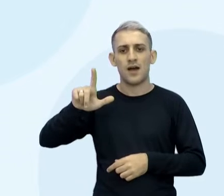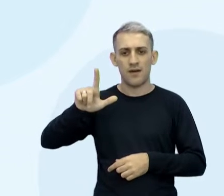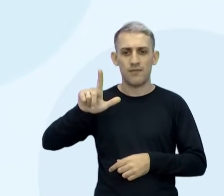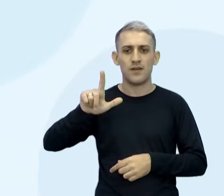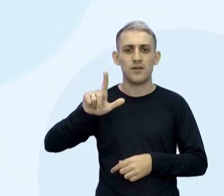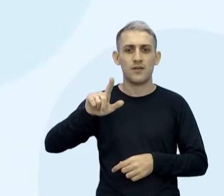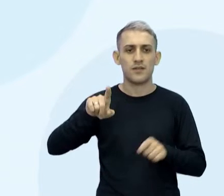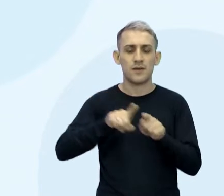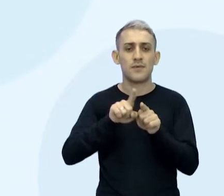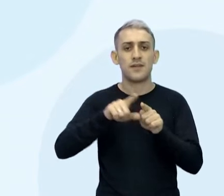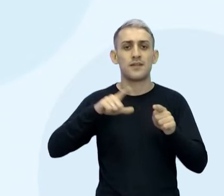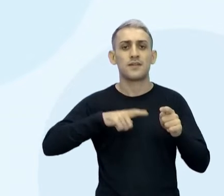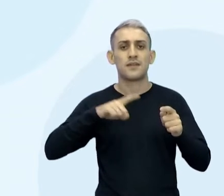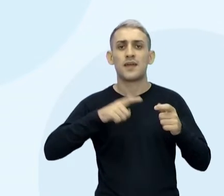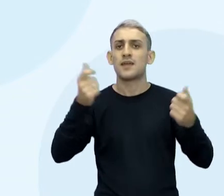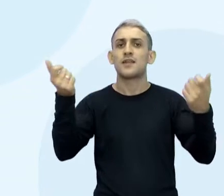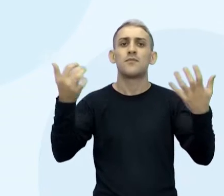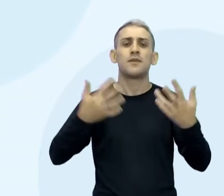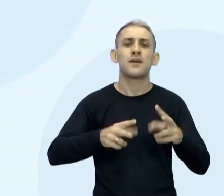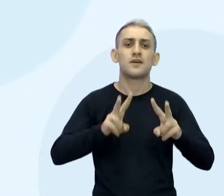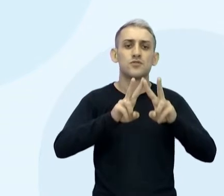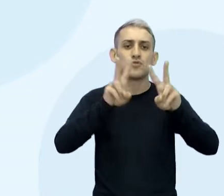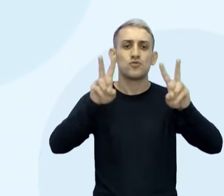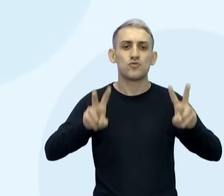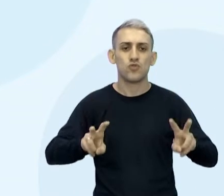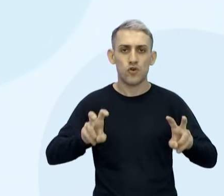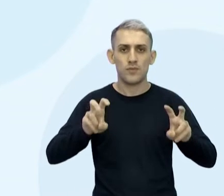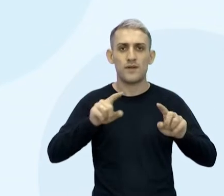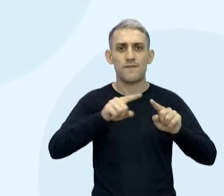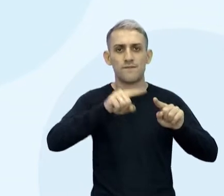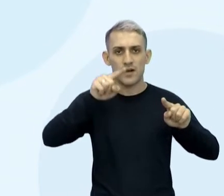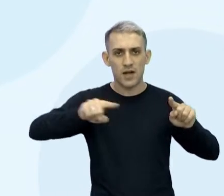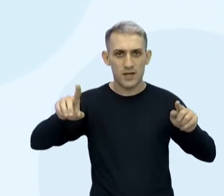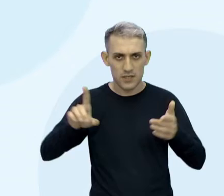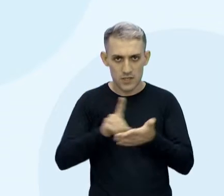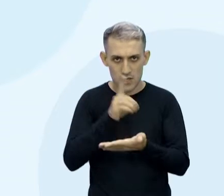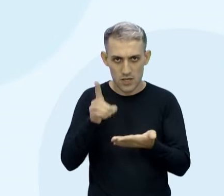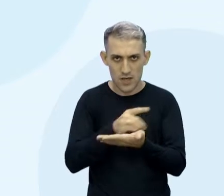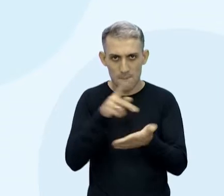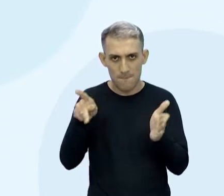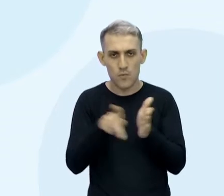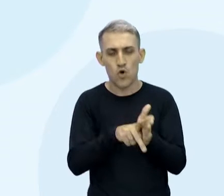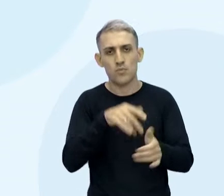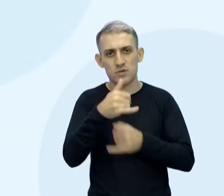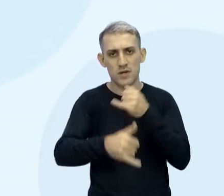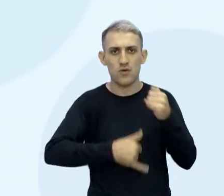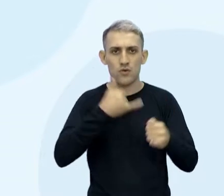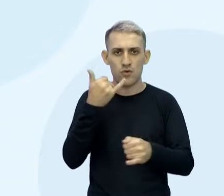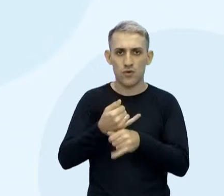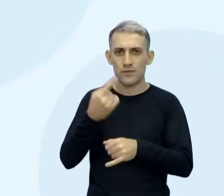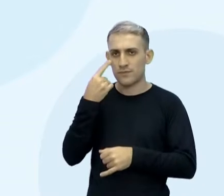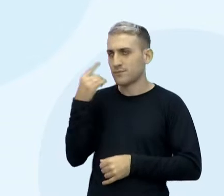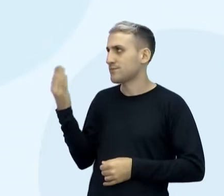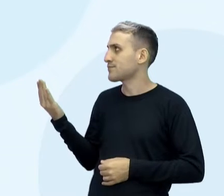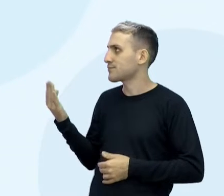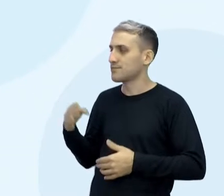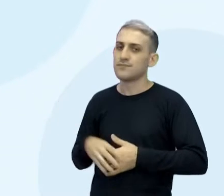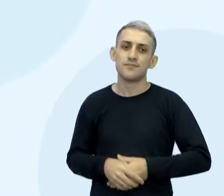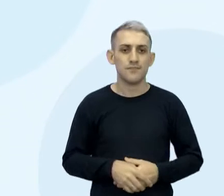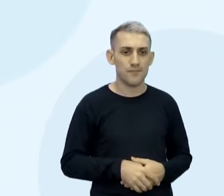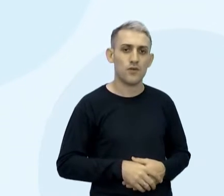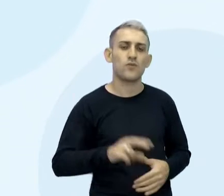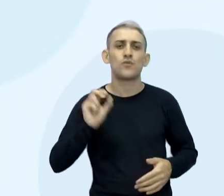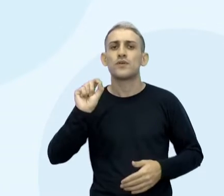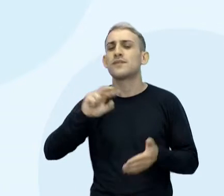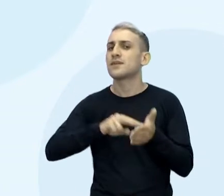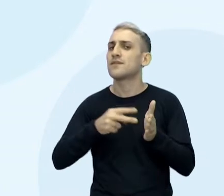vai subir a definição, né, do dicionário da internet, né, que foi pego aí no dia 19 de outubro. Né? O